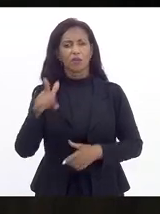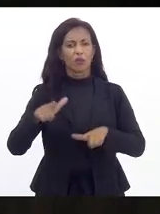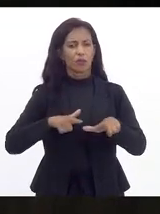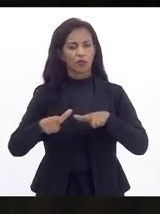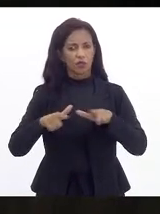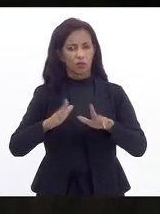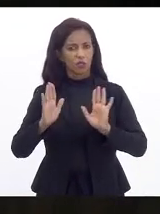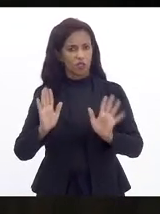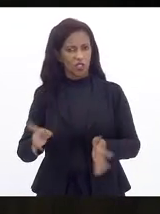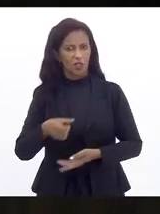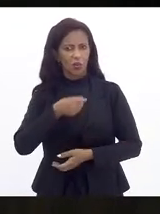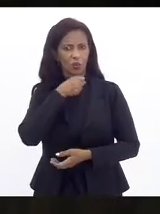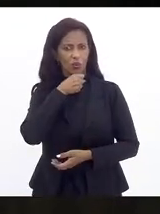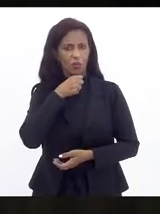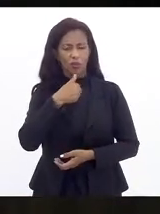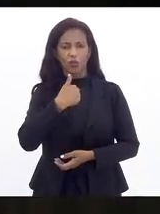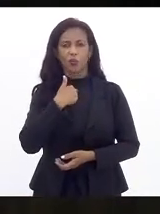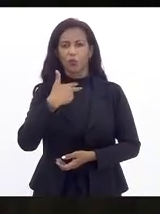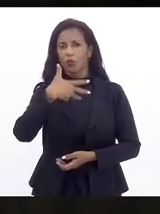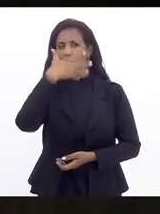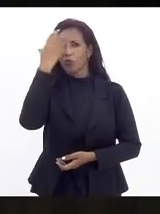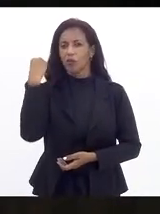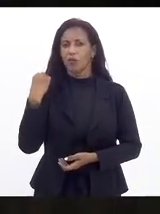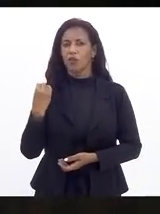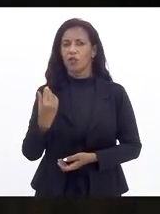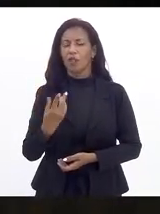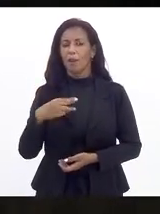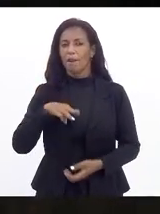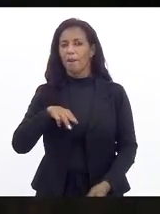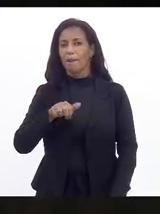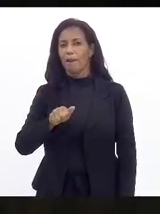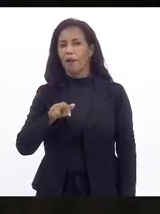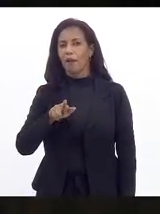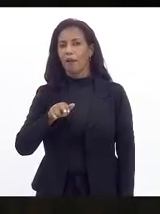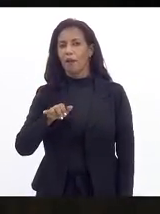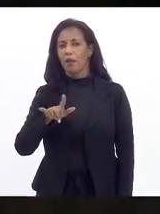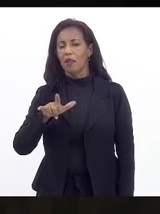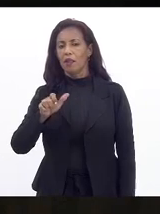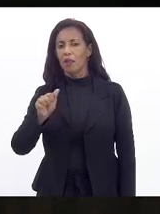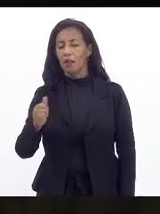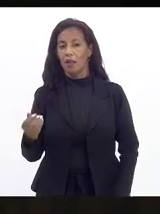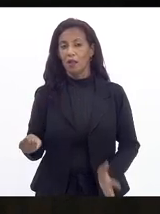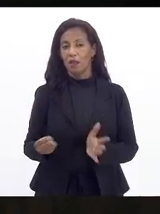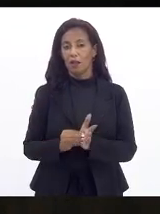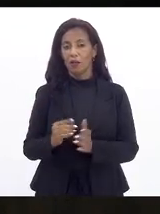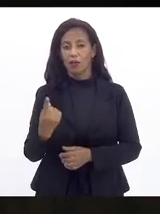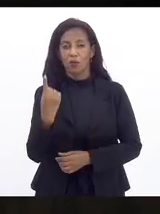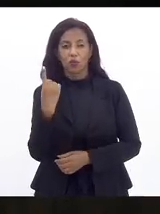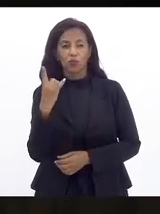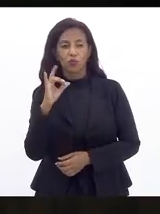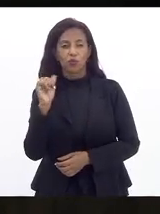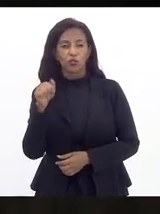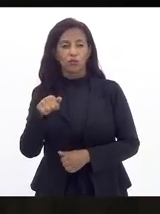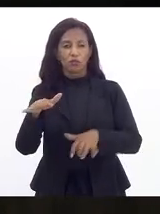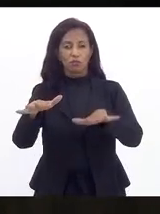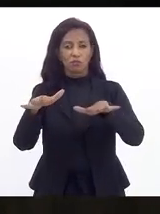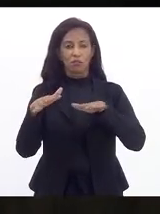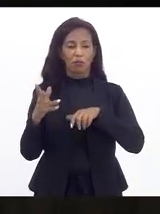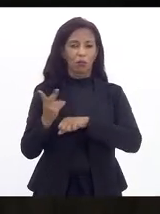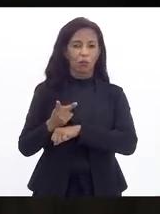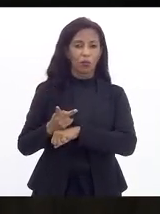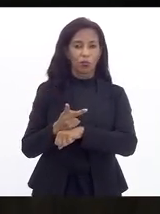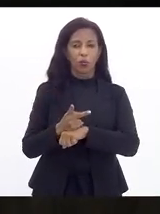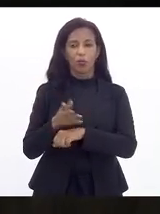estão idosos e a gente não pode esquecer da nossa querida Marileia, que não faltava um só dia no plenário, buscando